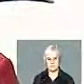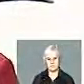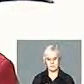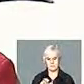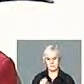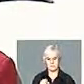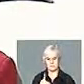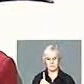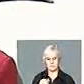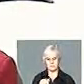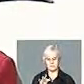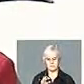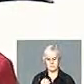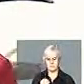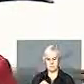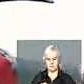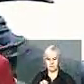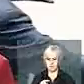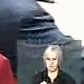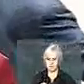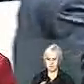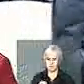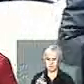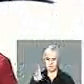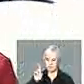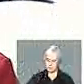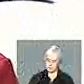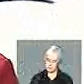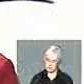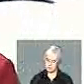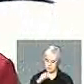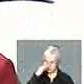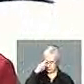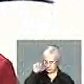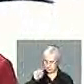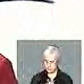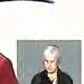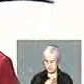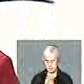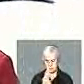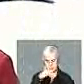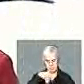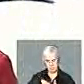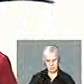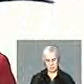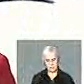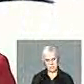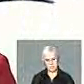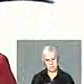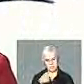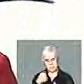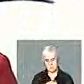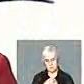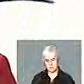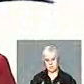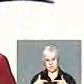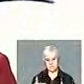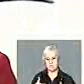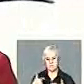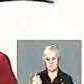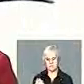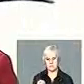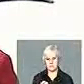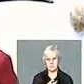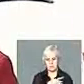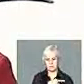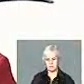de direito, da soberania através do voto e, principalmente, as bandeiras levantadas pela Dilma